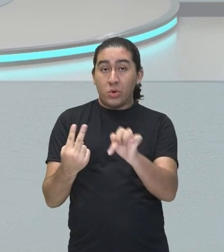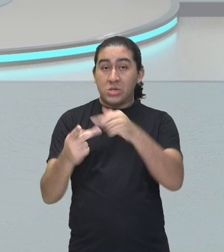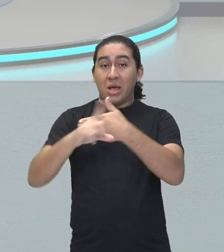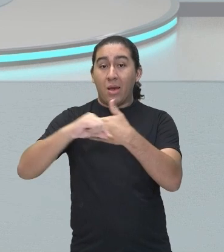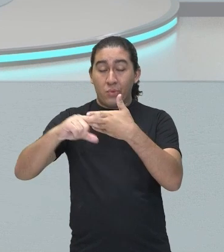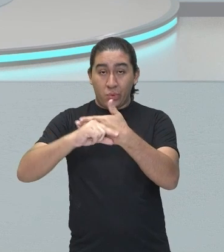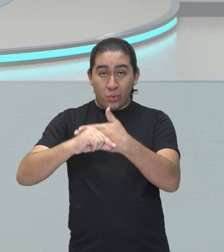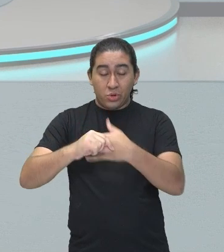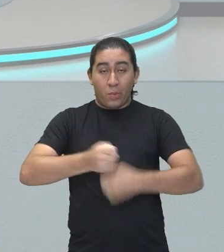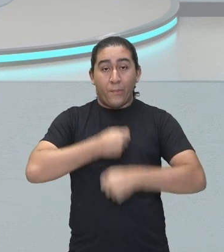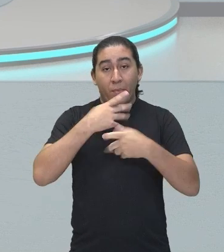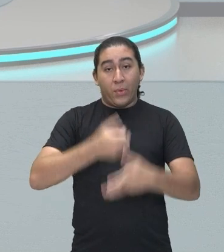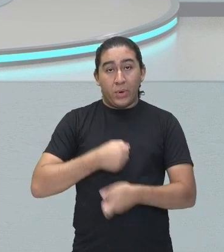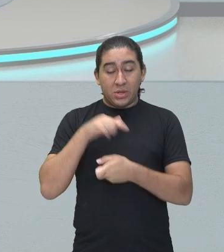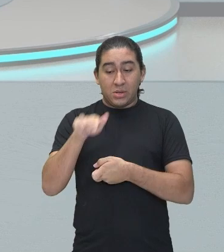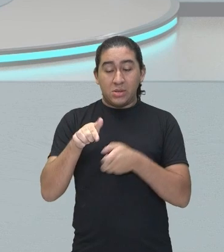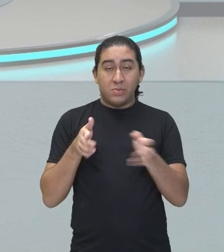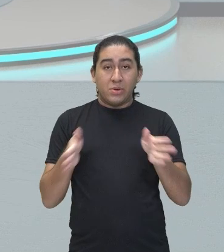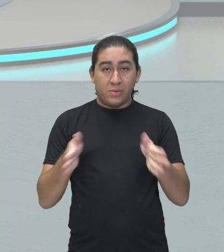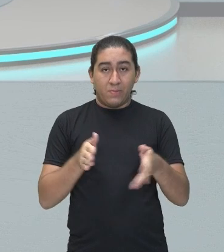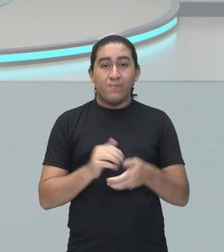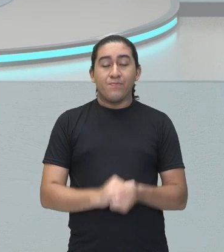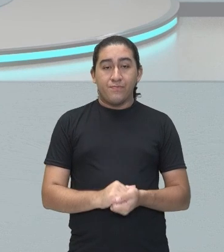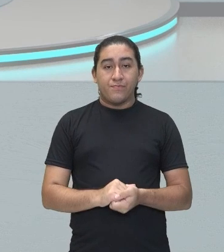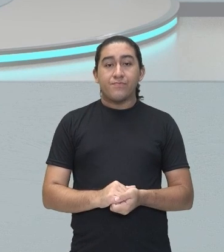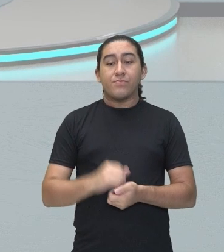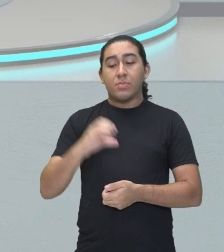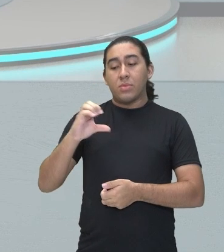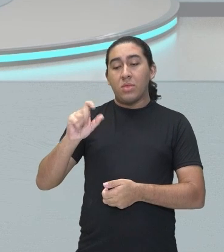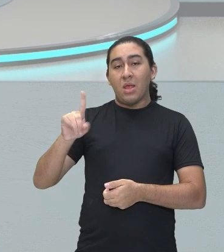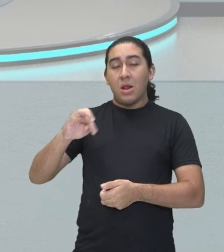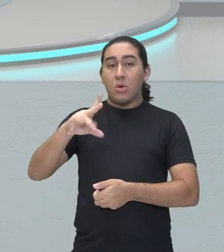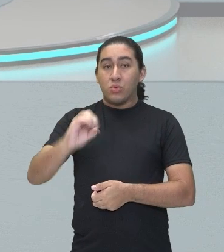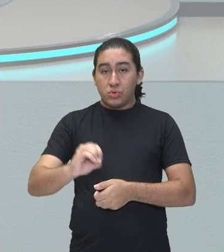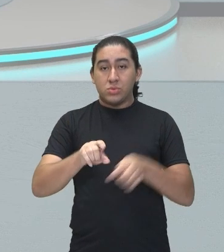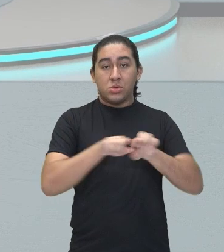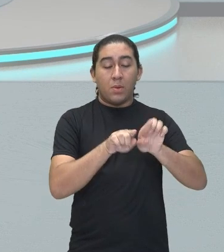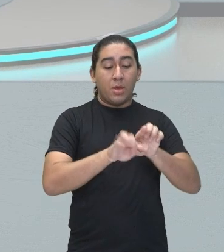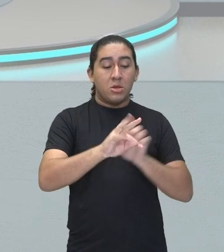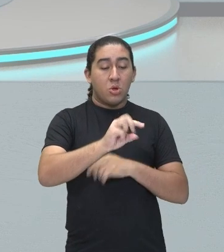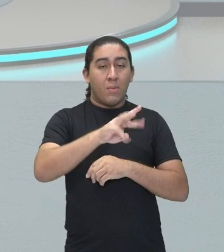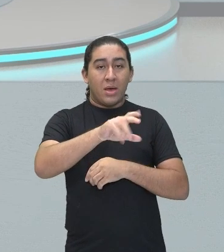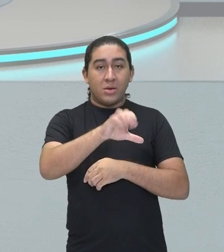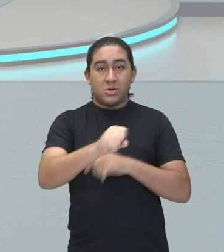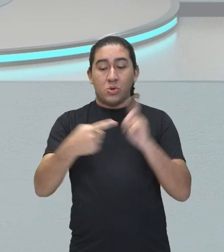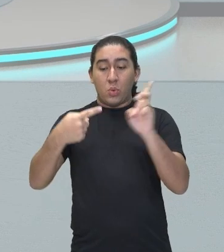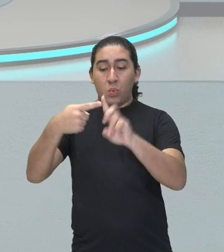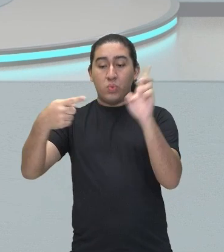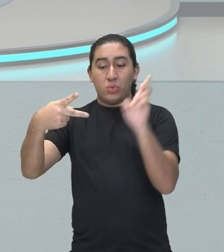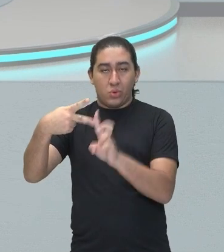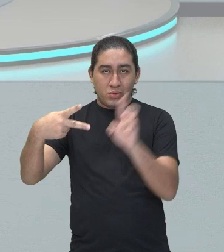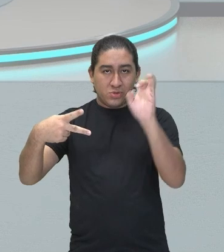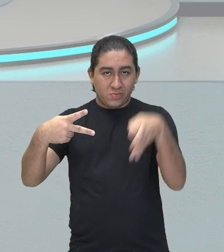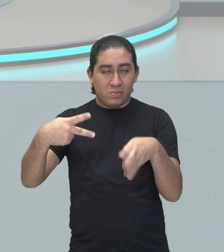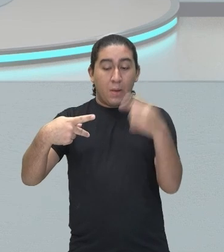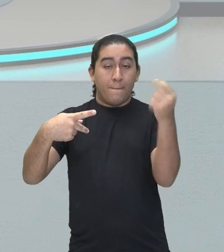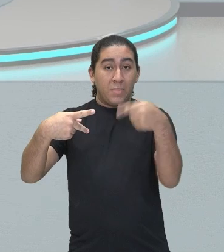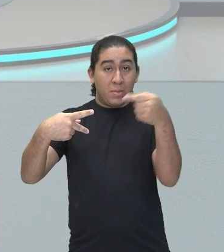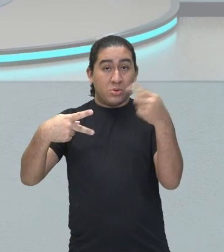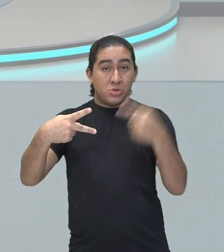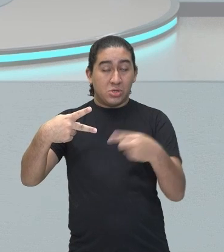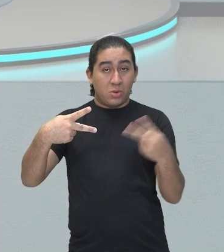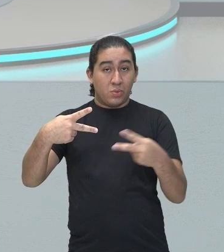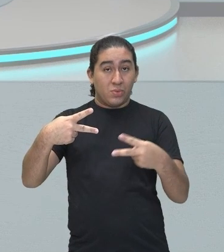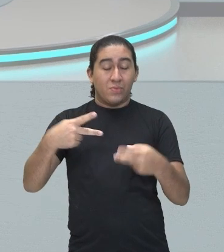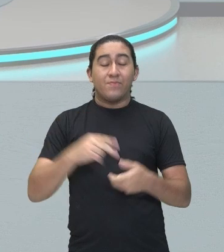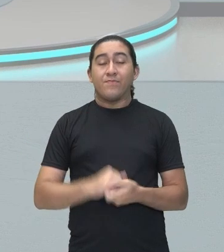dois poetas desta época, Cláudio Manuel da Costa e Tomás Antônio Gonzaga. Então, o arcadismo